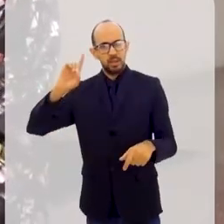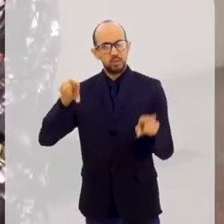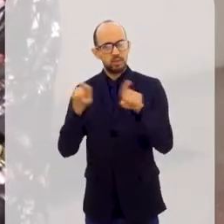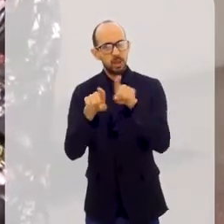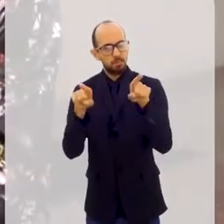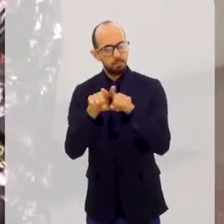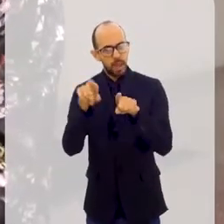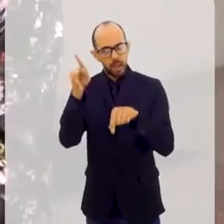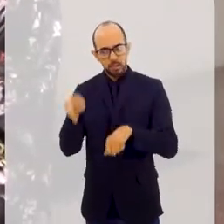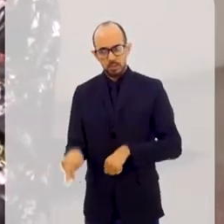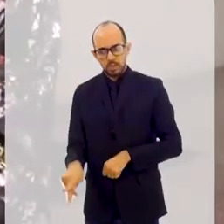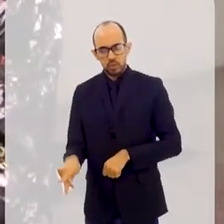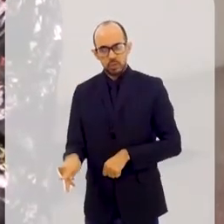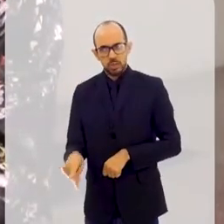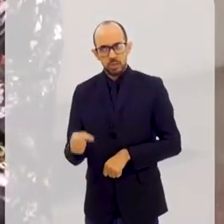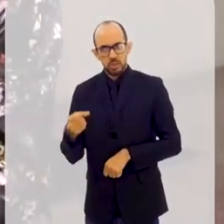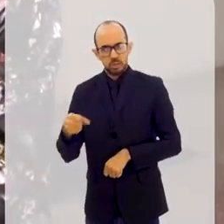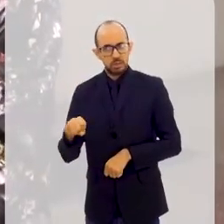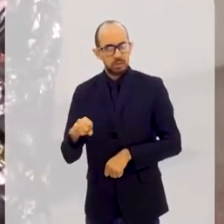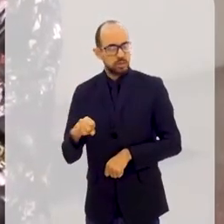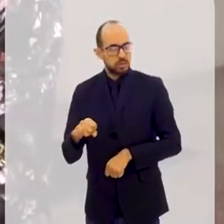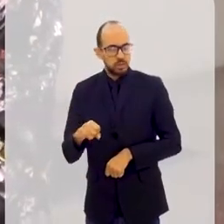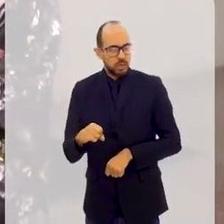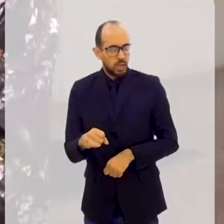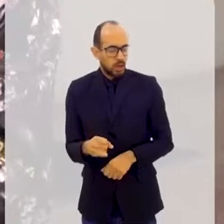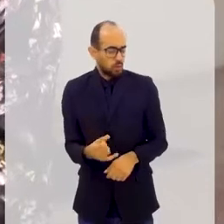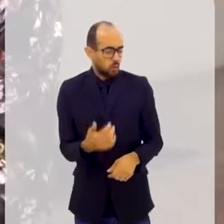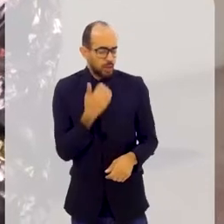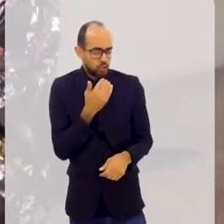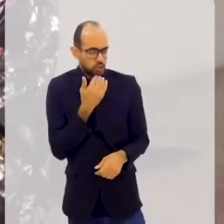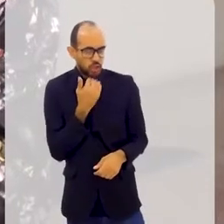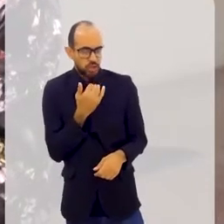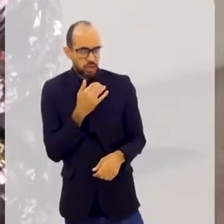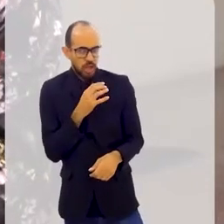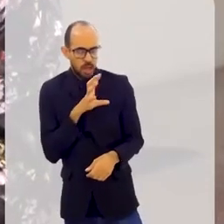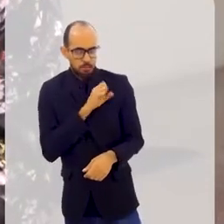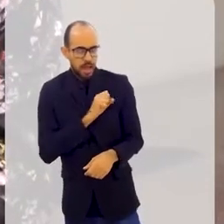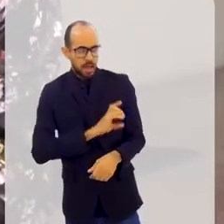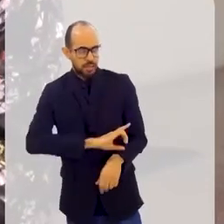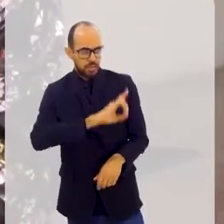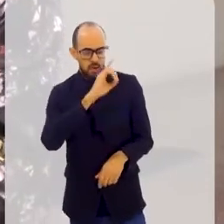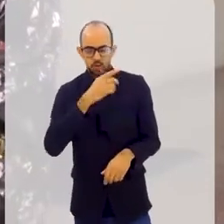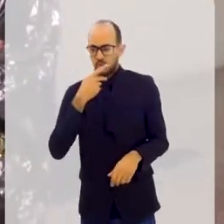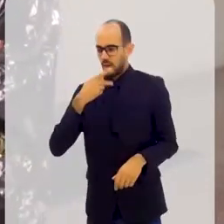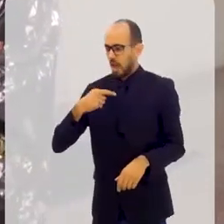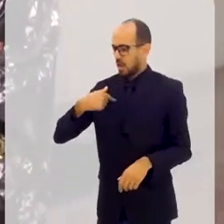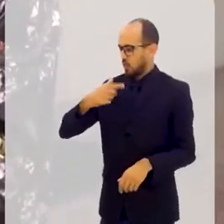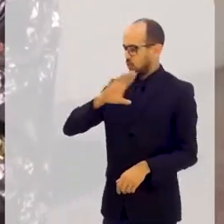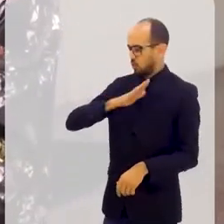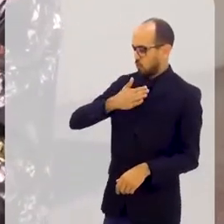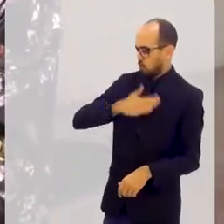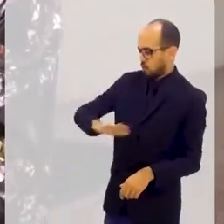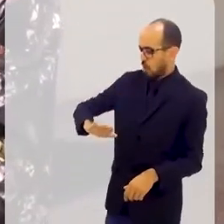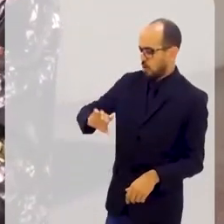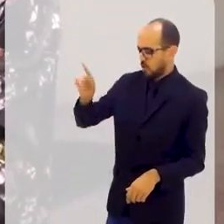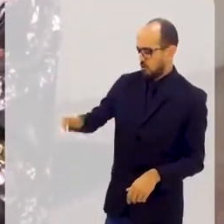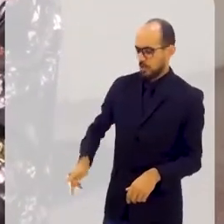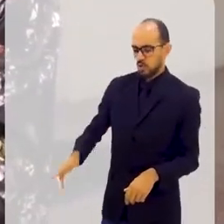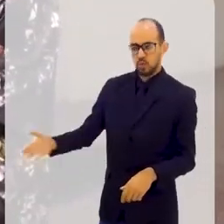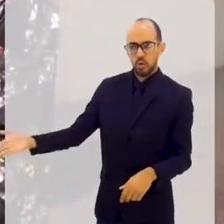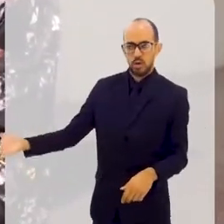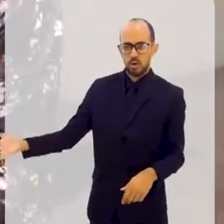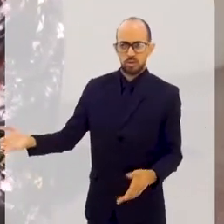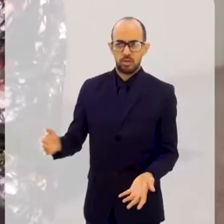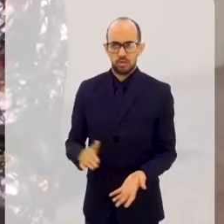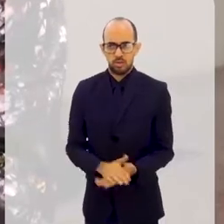e amar as pessoas eu não vejo Deus pessoas você não amar quem eu vejo como que eu vou